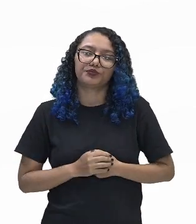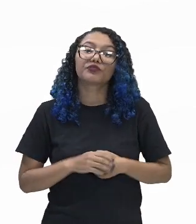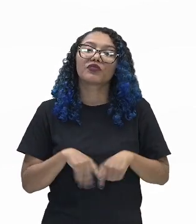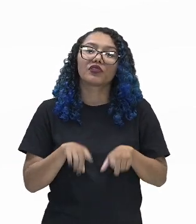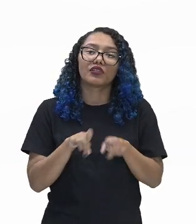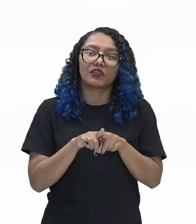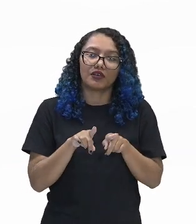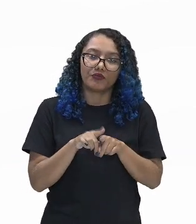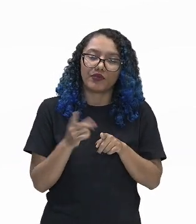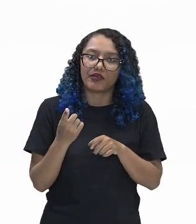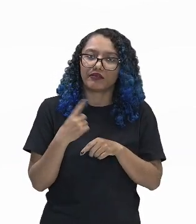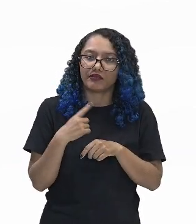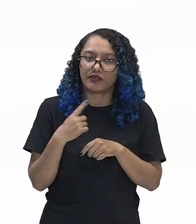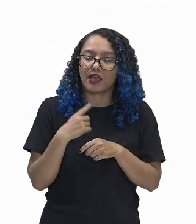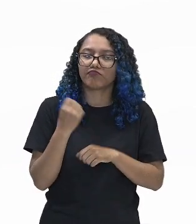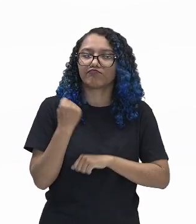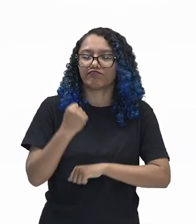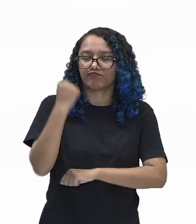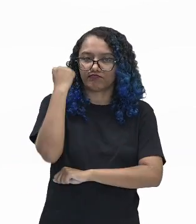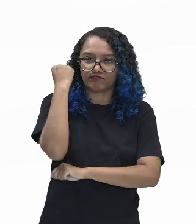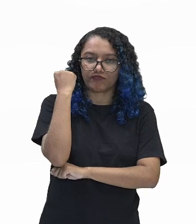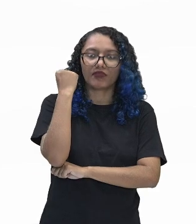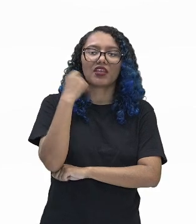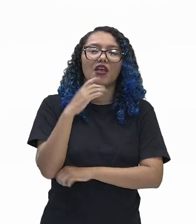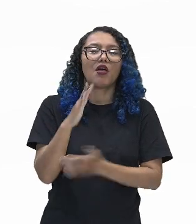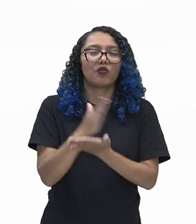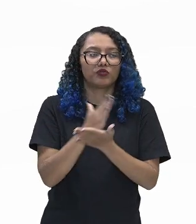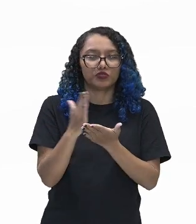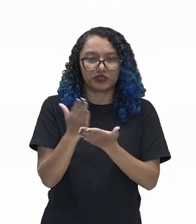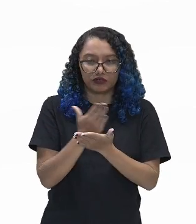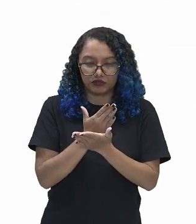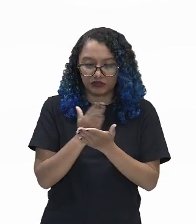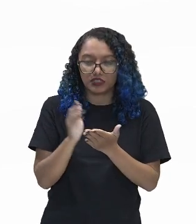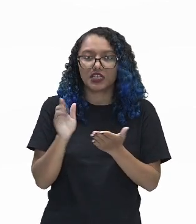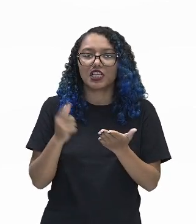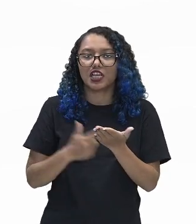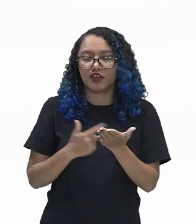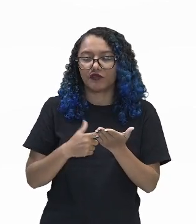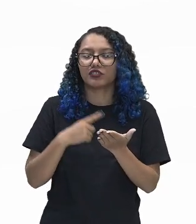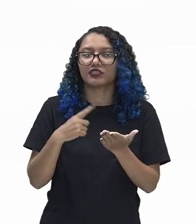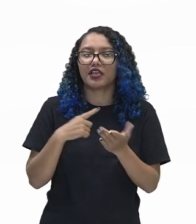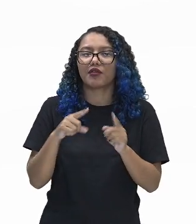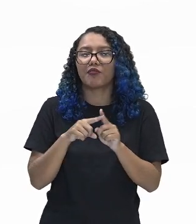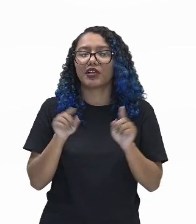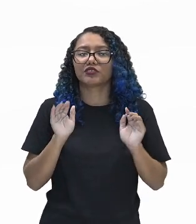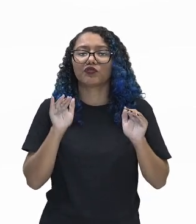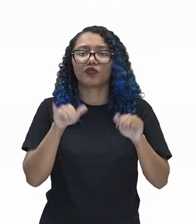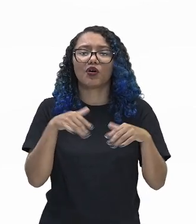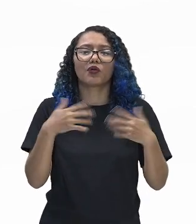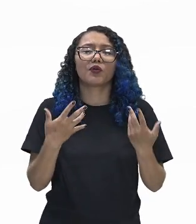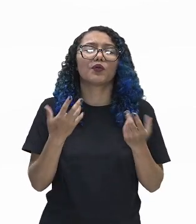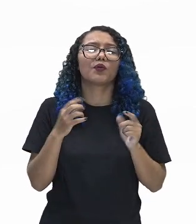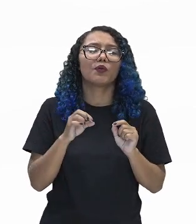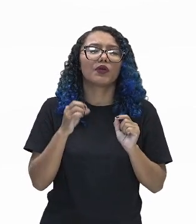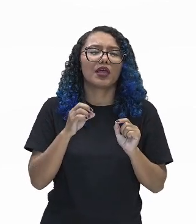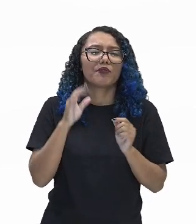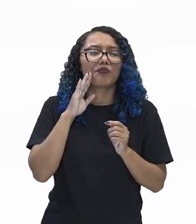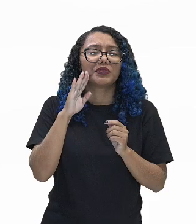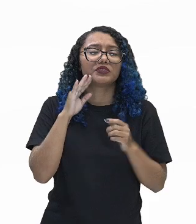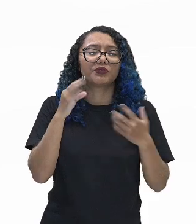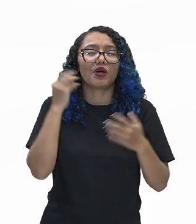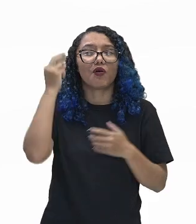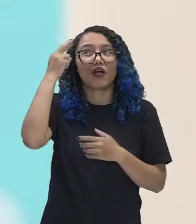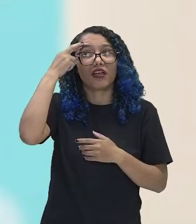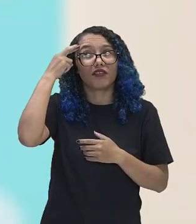também tem essa questão da resistência em algumas obras, mas ele se volta mais para o processo reflexivo da